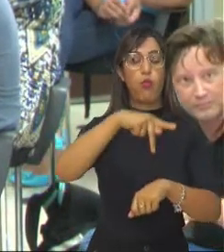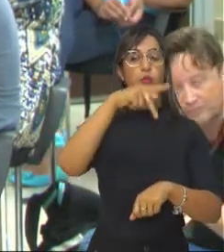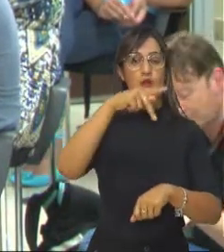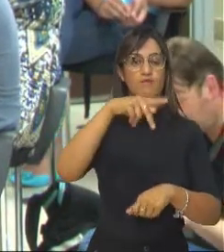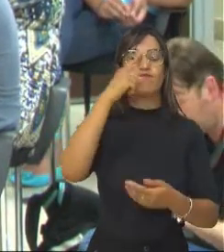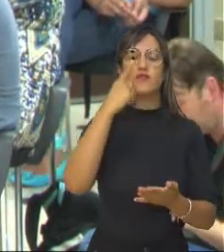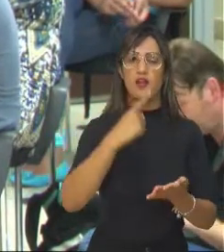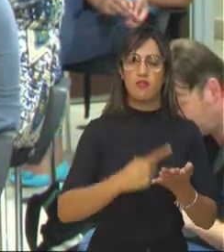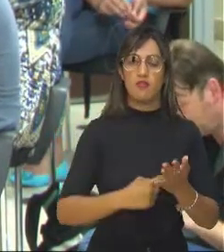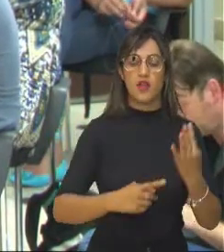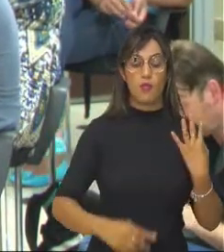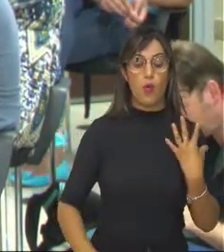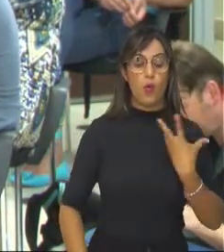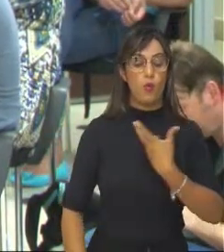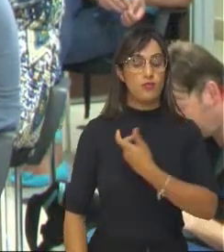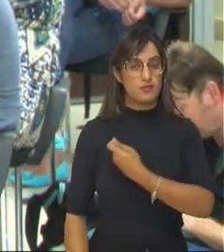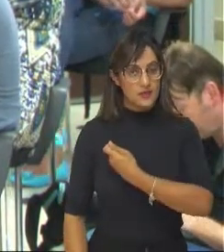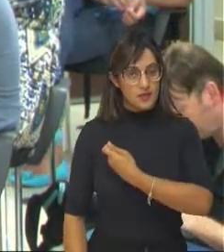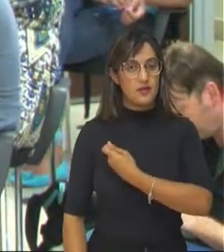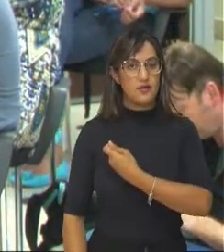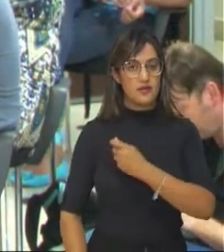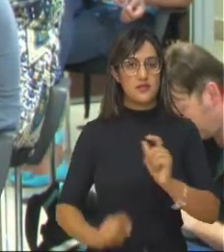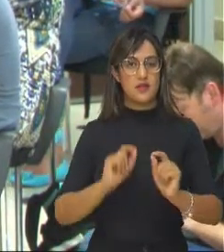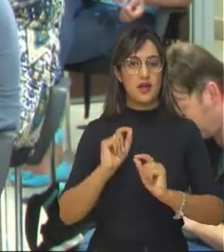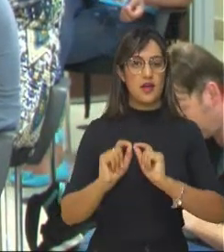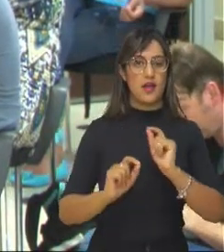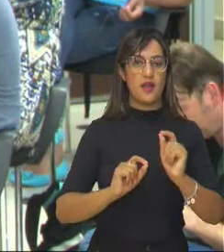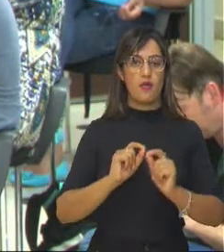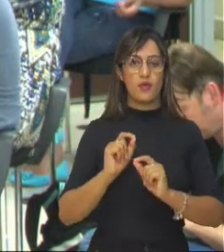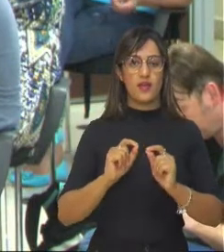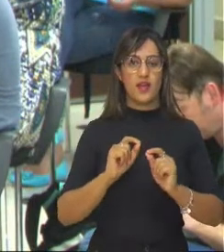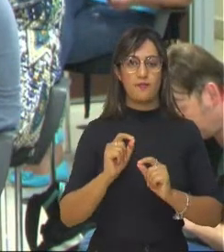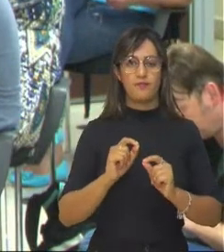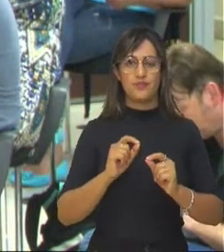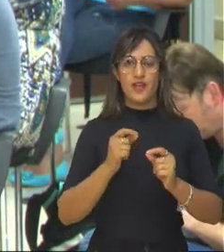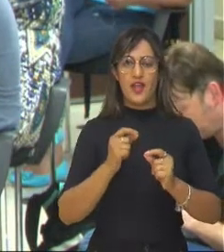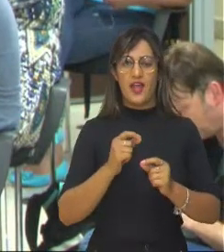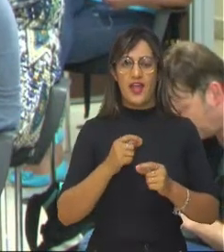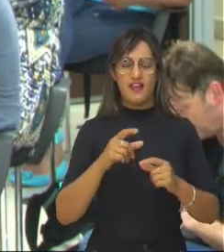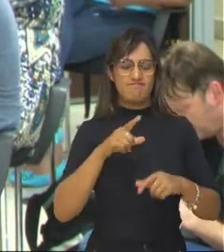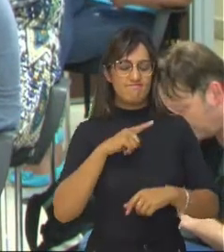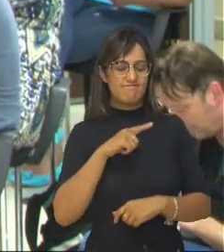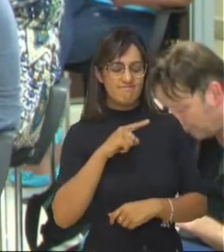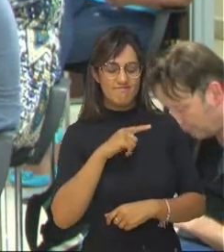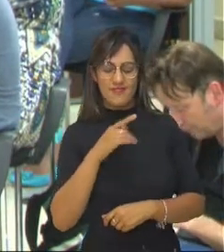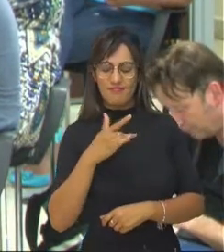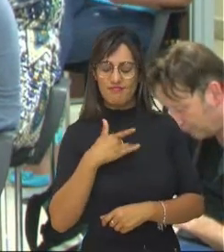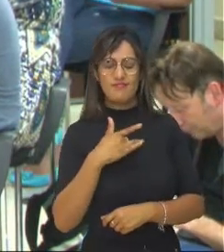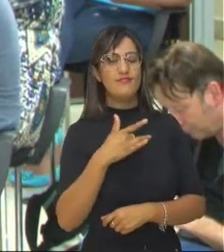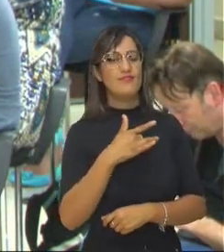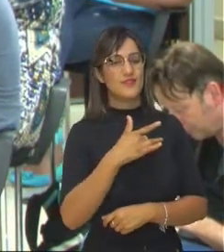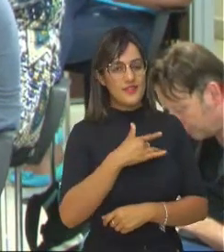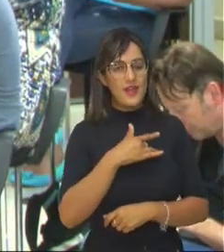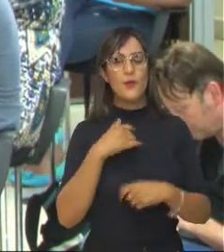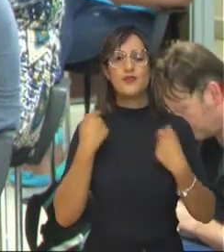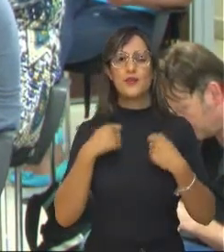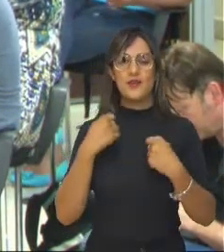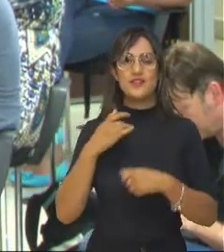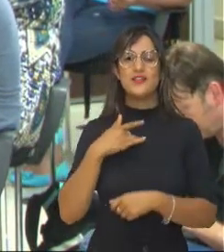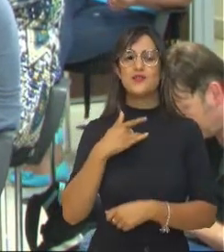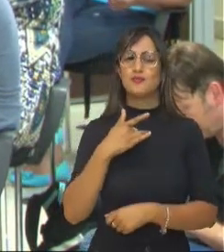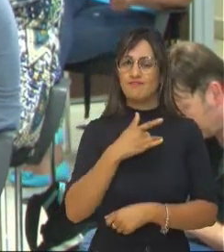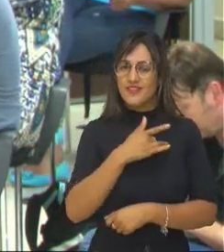trans, é porque isso se chama esbanjamento de saúde. É preciso ter muita saúde, é preciso ter muita